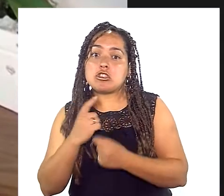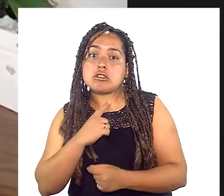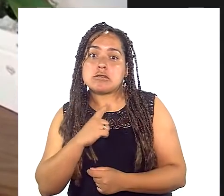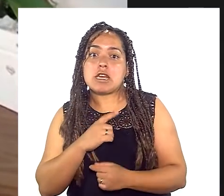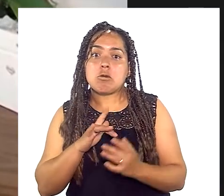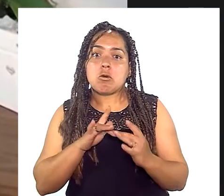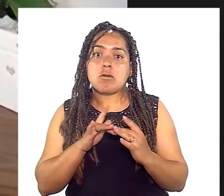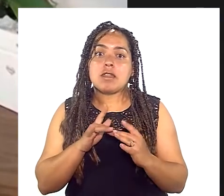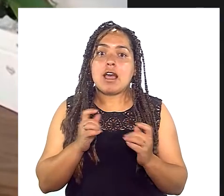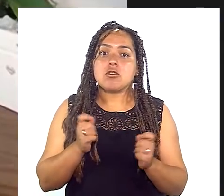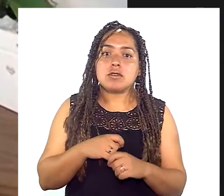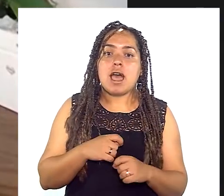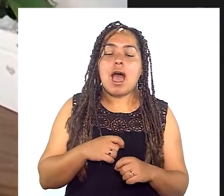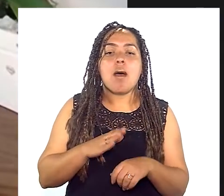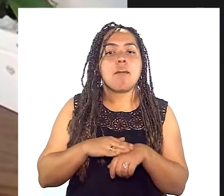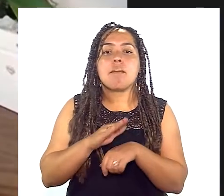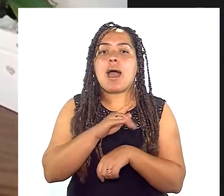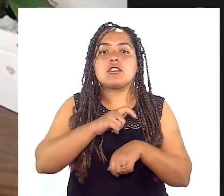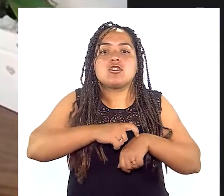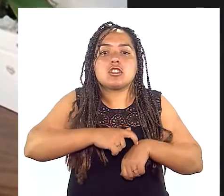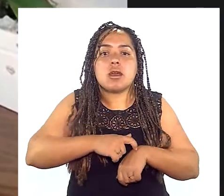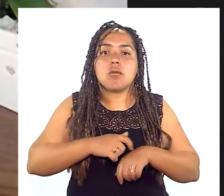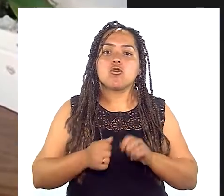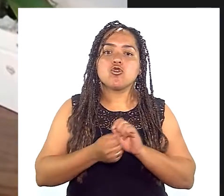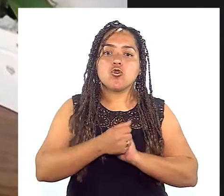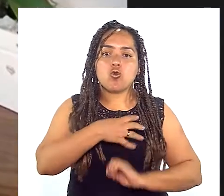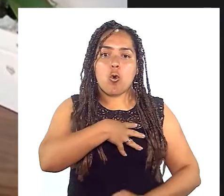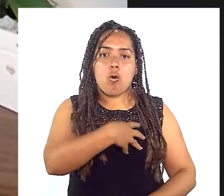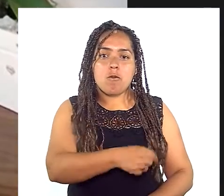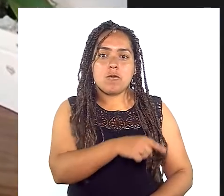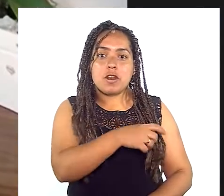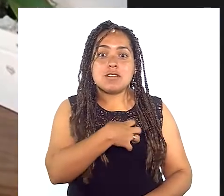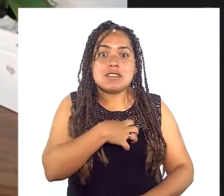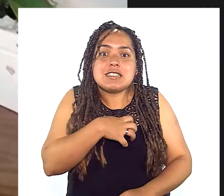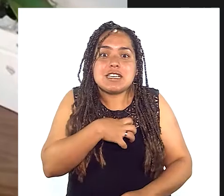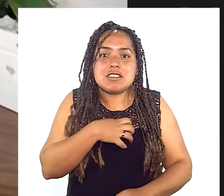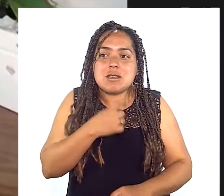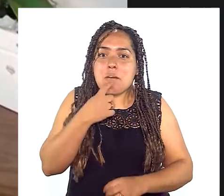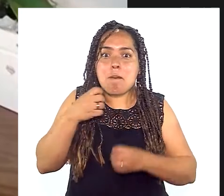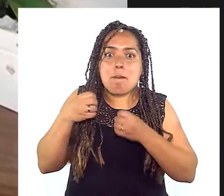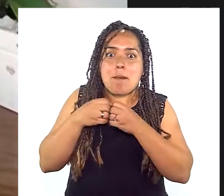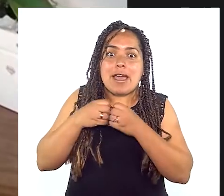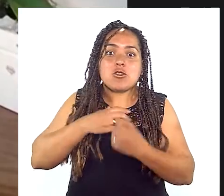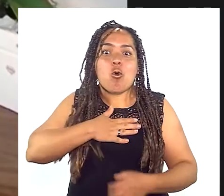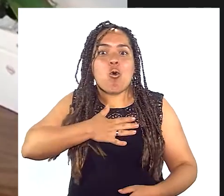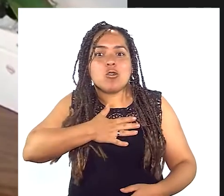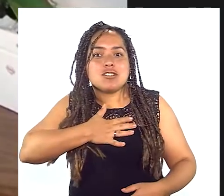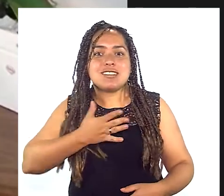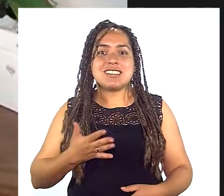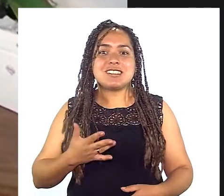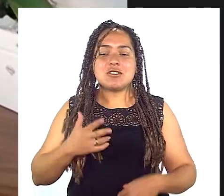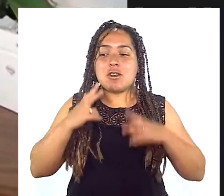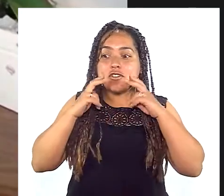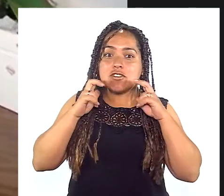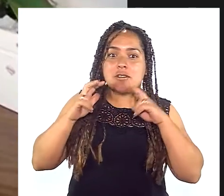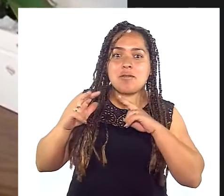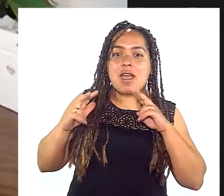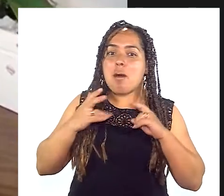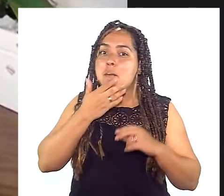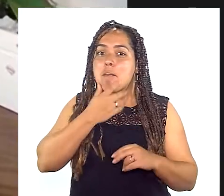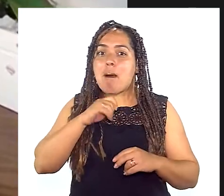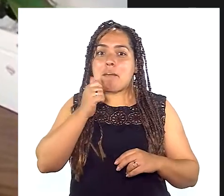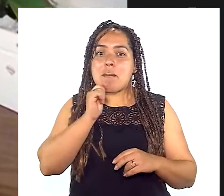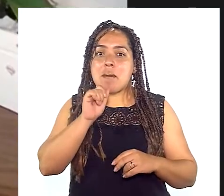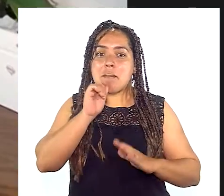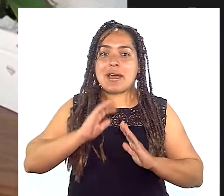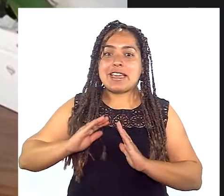tinha condições, por exemplo. Ficaram mais tempo com a família, então muitas crianças estão sentindo isso, até estão gostando, né? Quando a gente